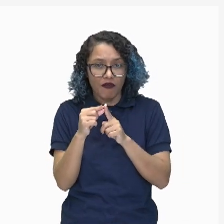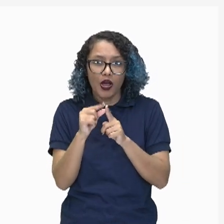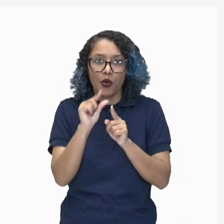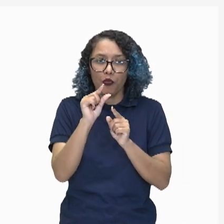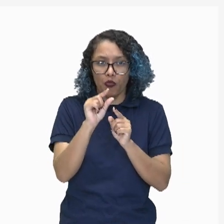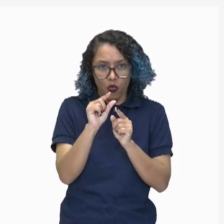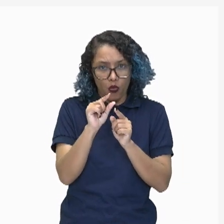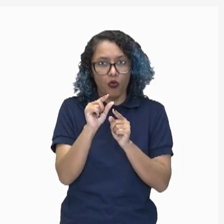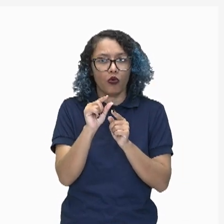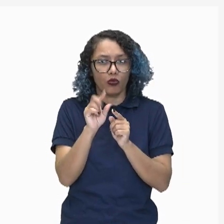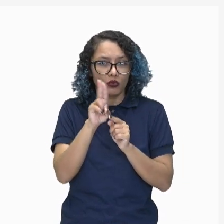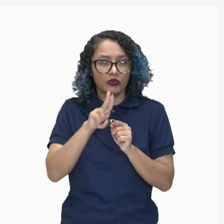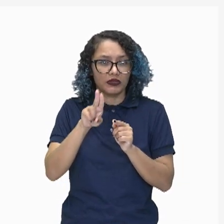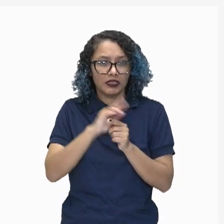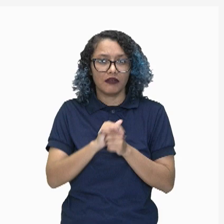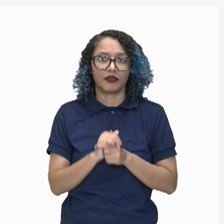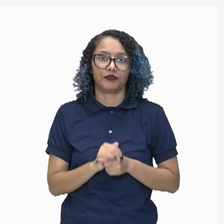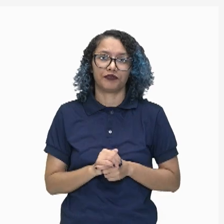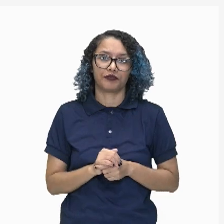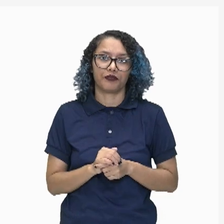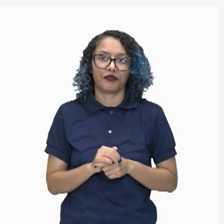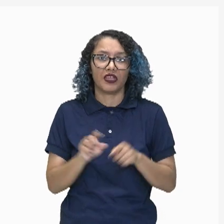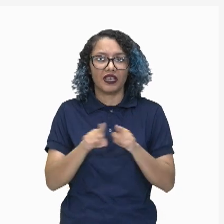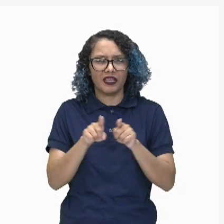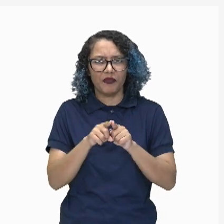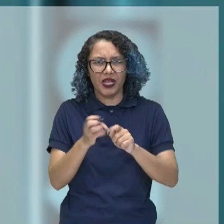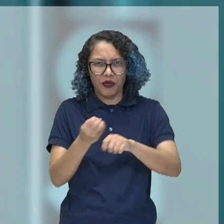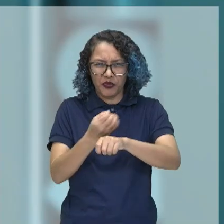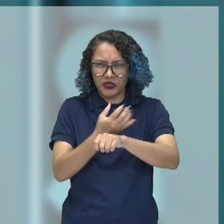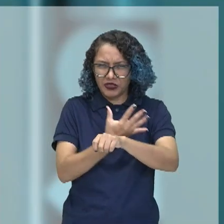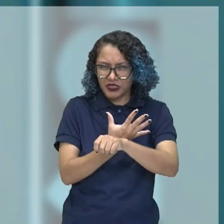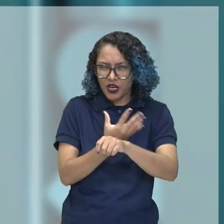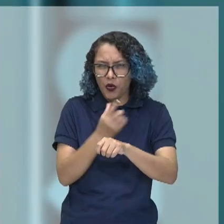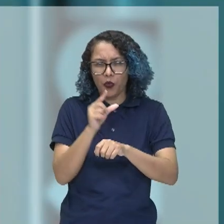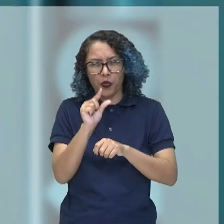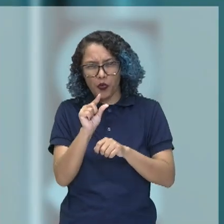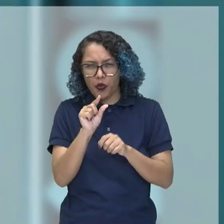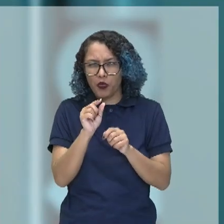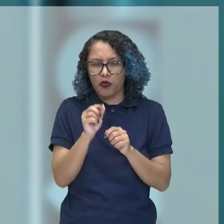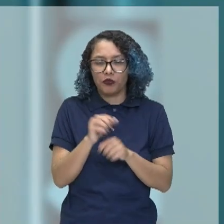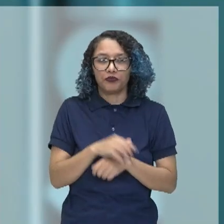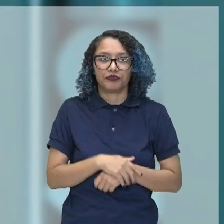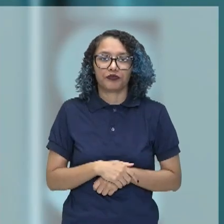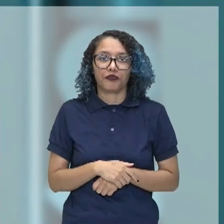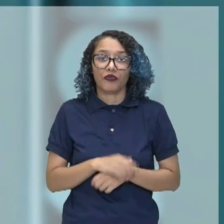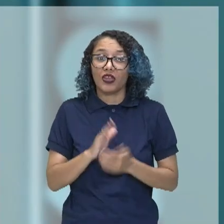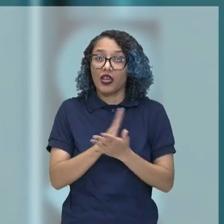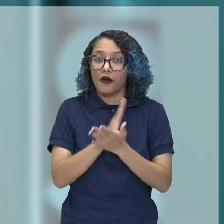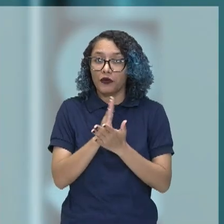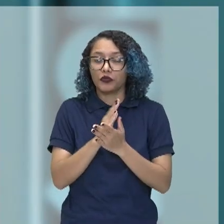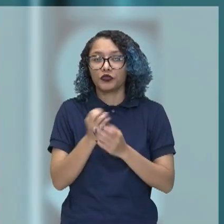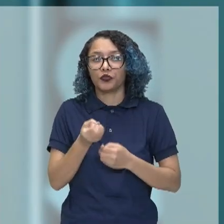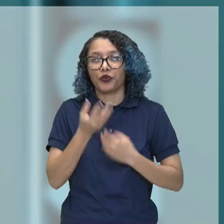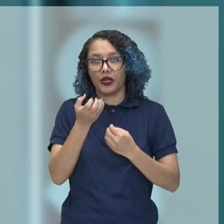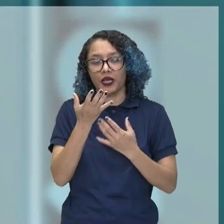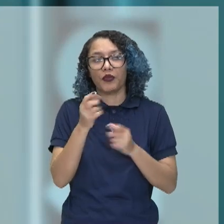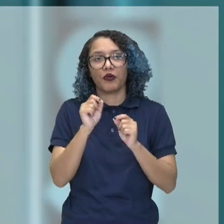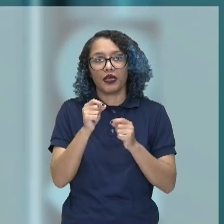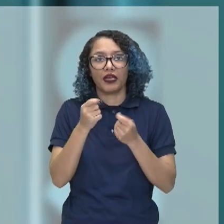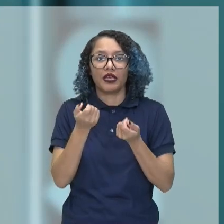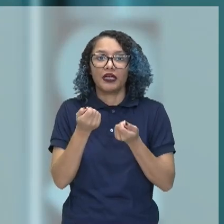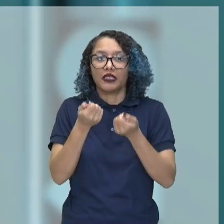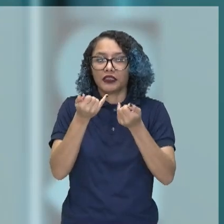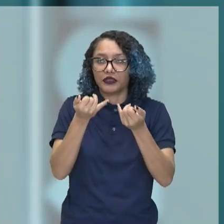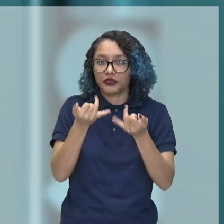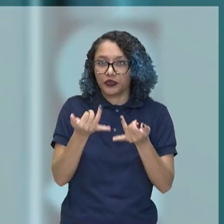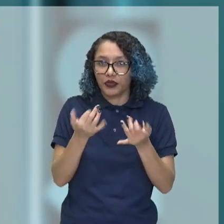poemas com uma temática sobre a própria elaboração dos poemas. São poemas metalinguísticos que falam sobre a própria